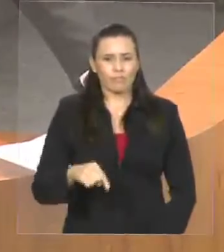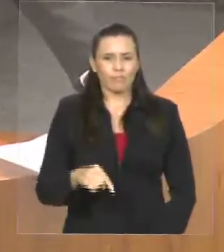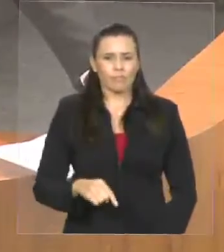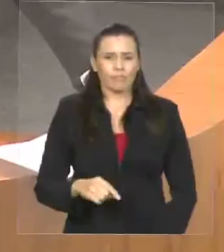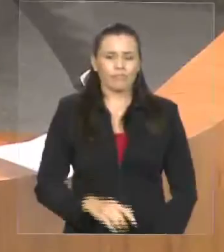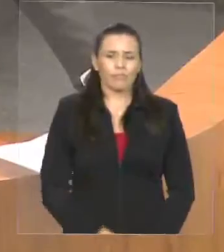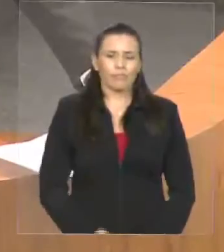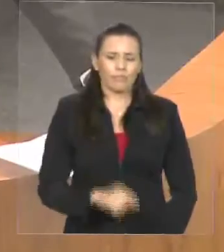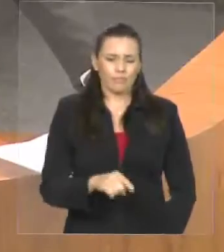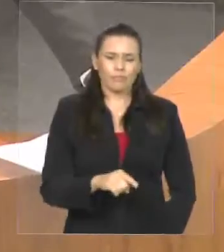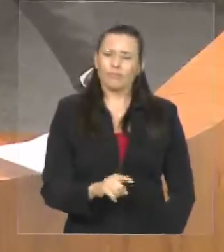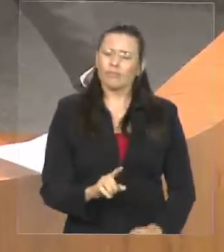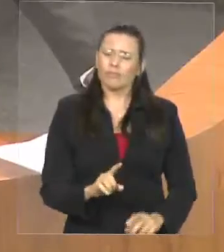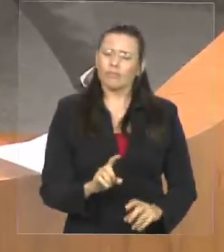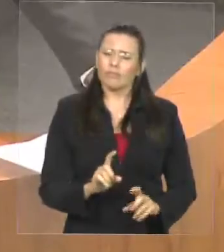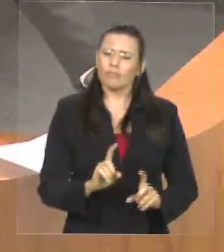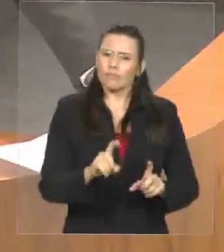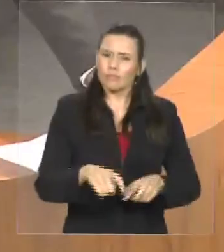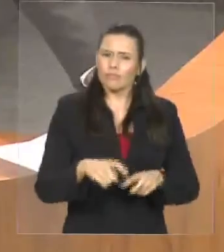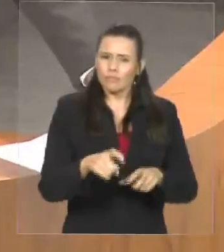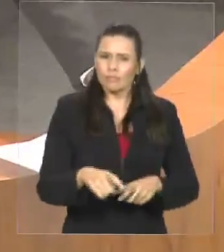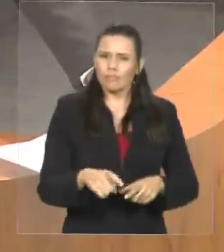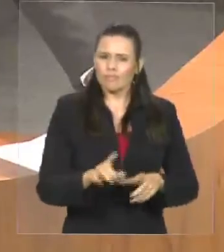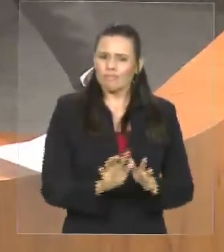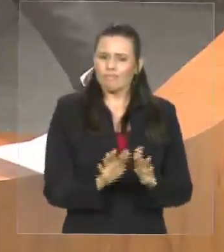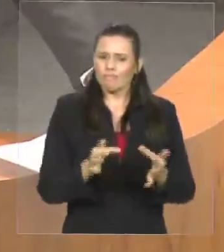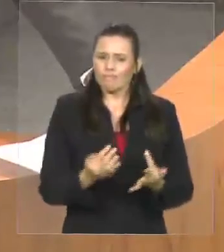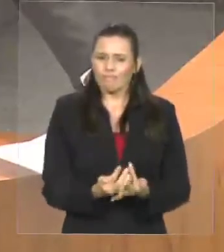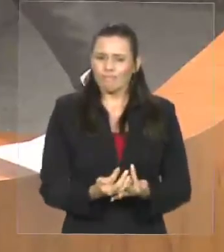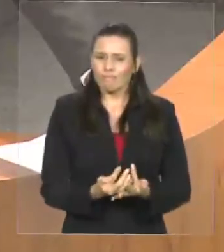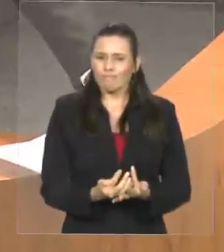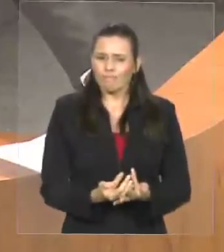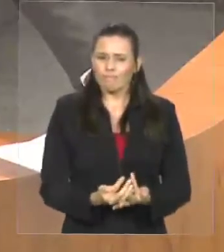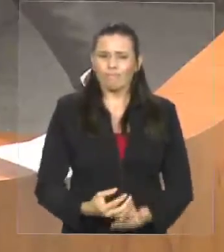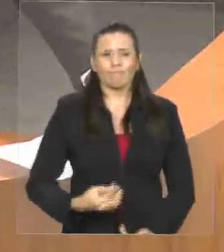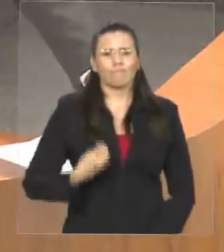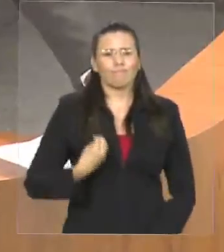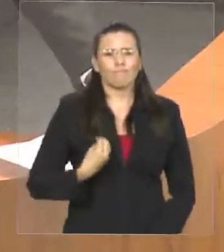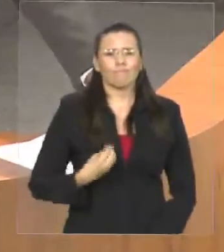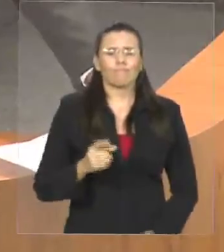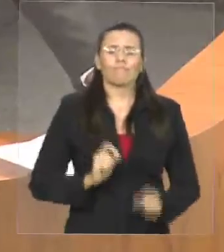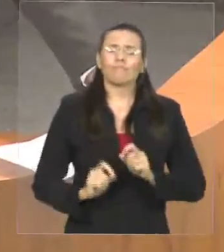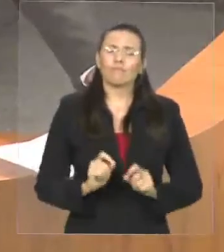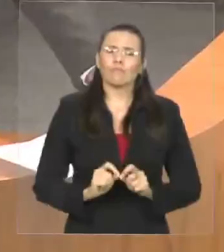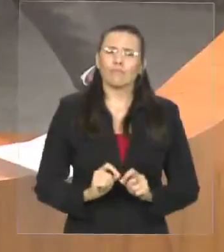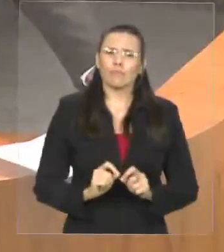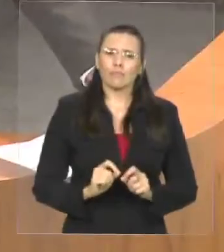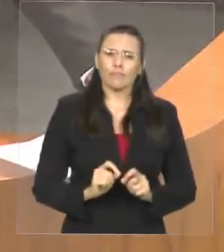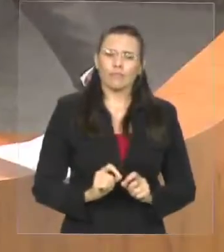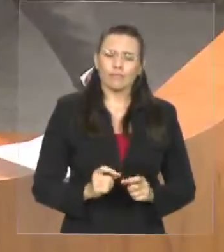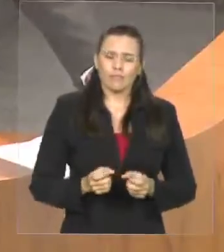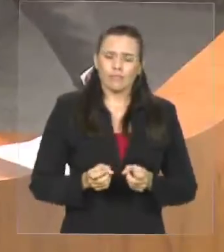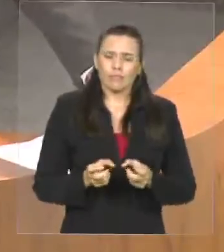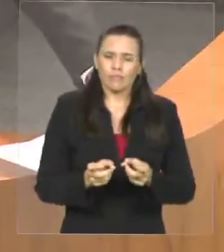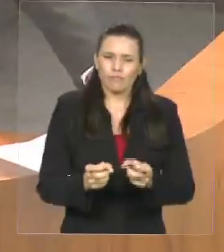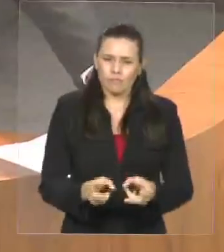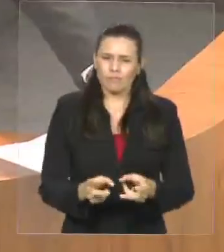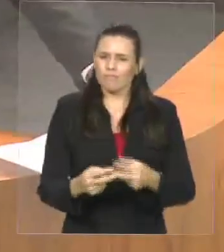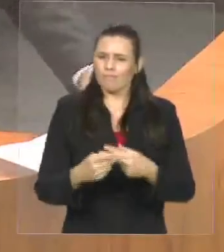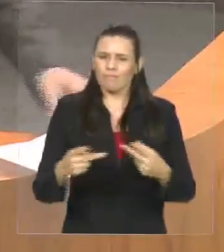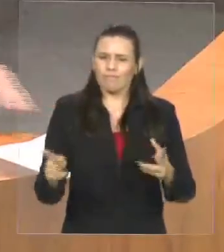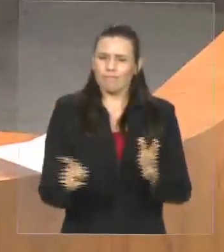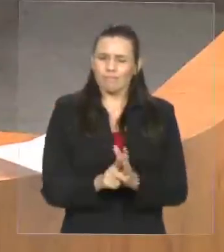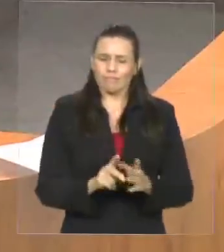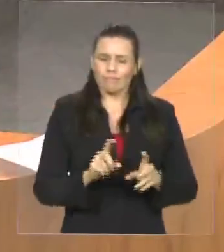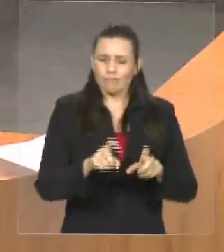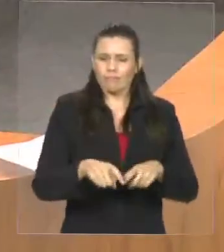rural, eminentemente vive, deputado Sérgio Frota, da produção agrícola, principalmente da agricultura familiar. A energia